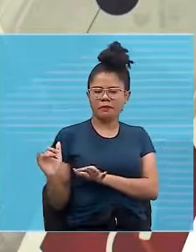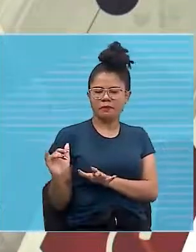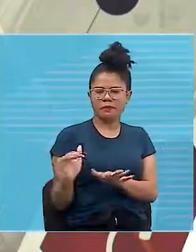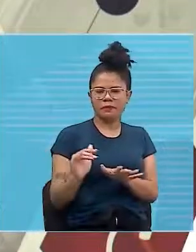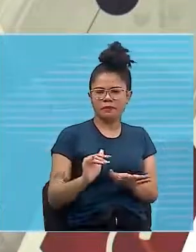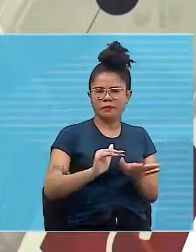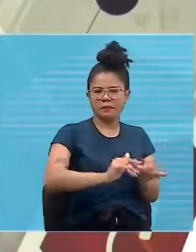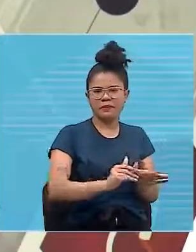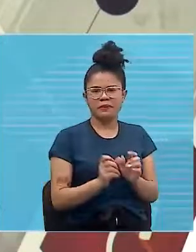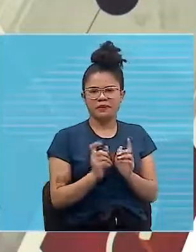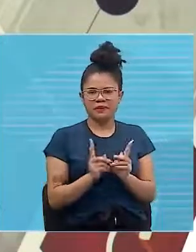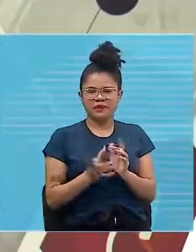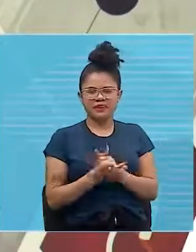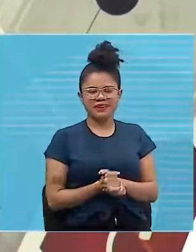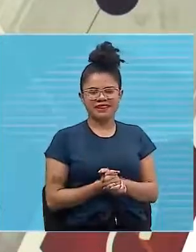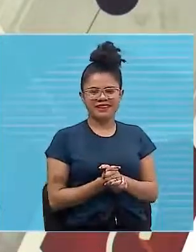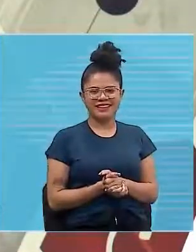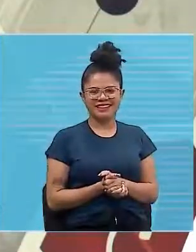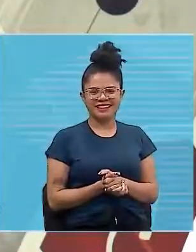Oi titia